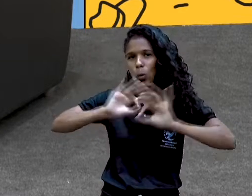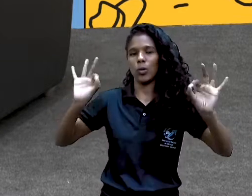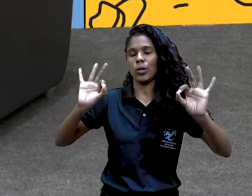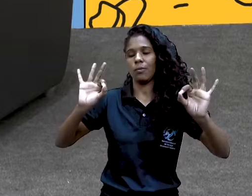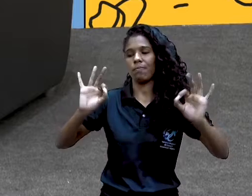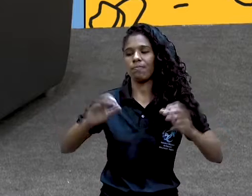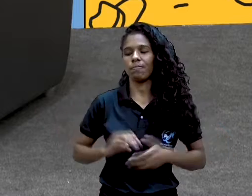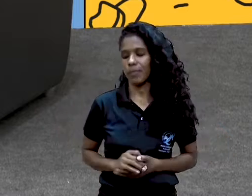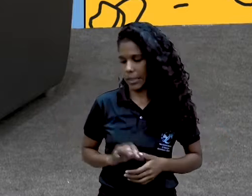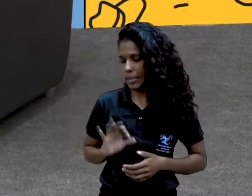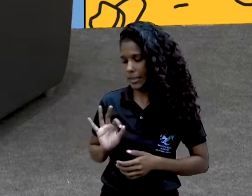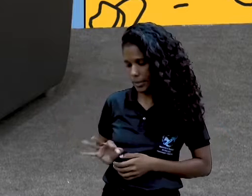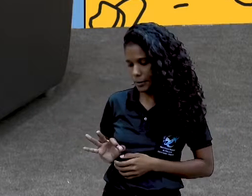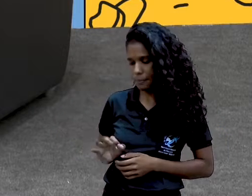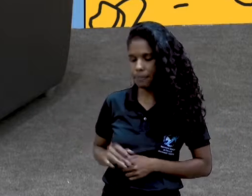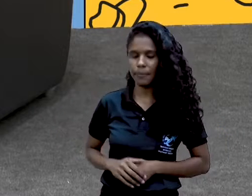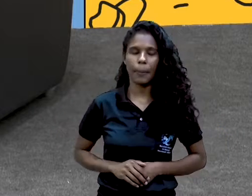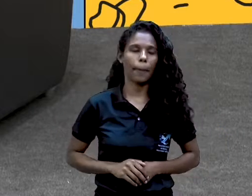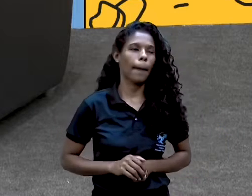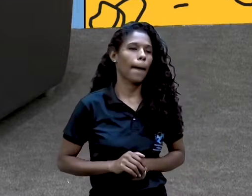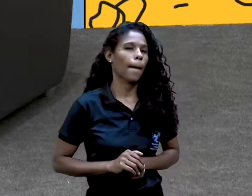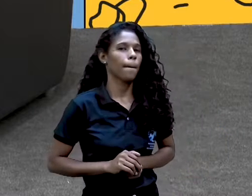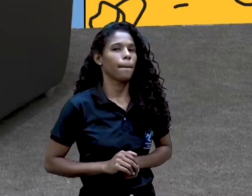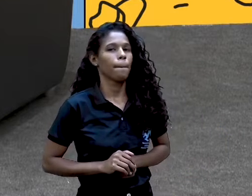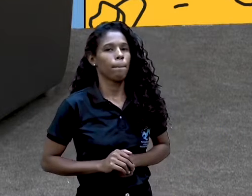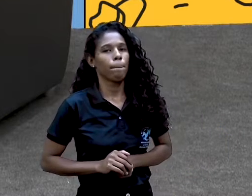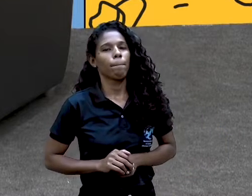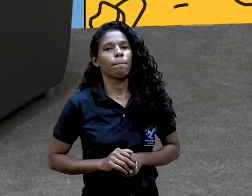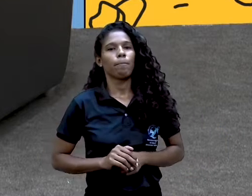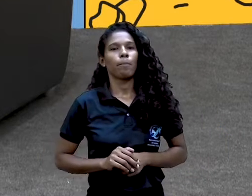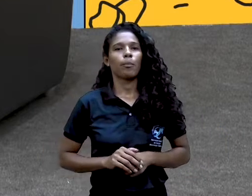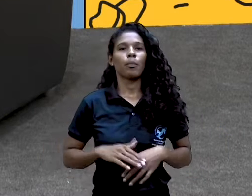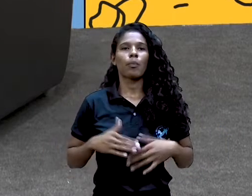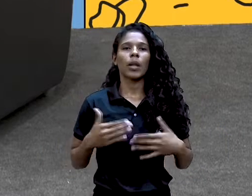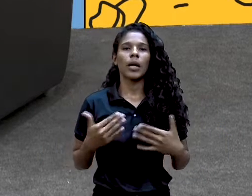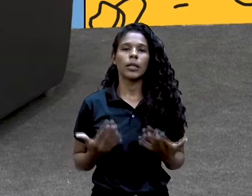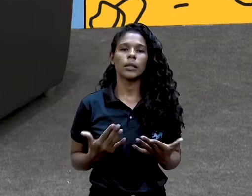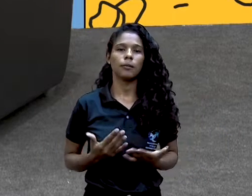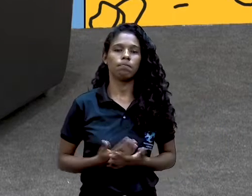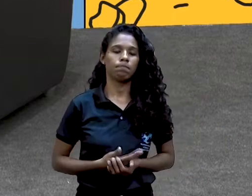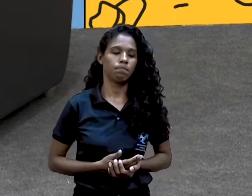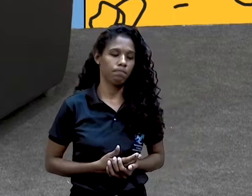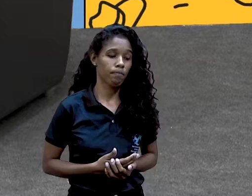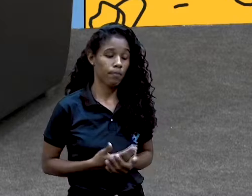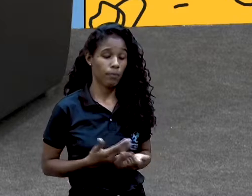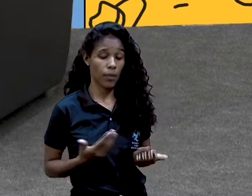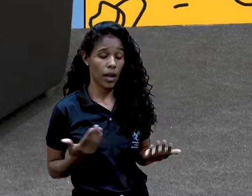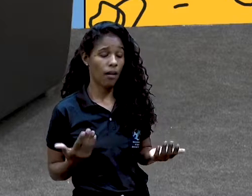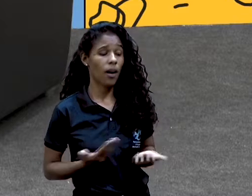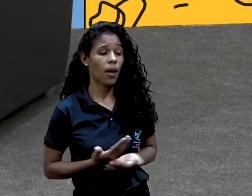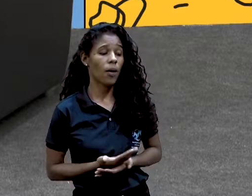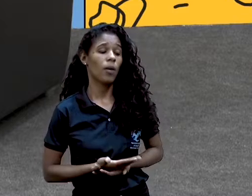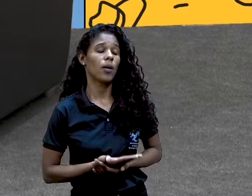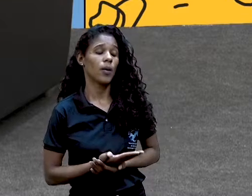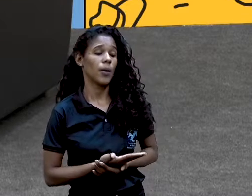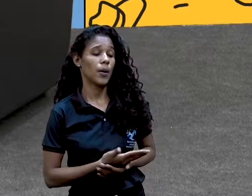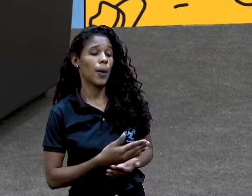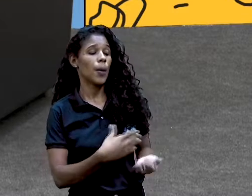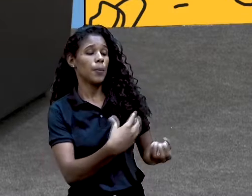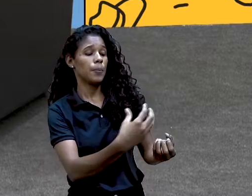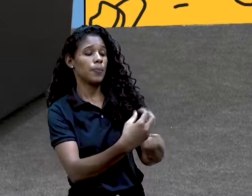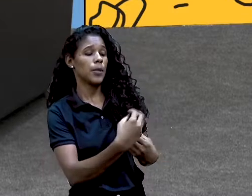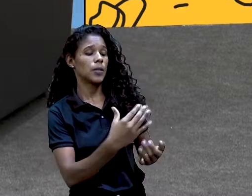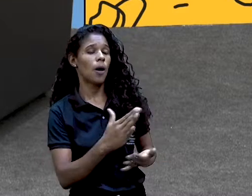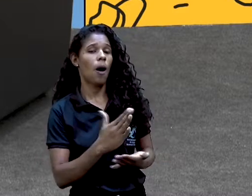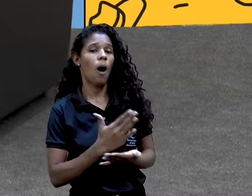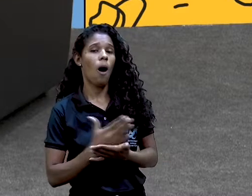certo? Sim. Nos diga algumas maneiras de estimular o empreendedorismo em crianças.